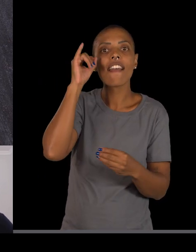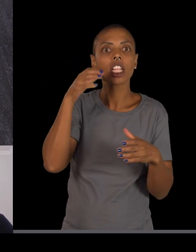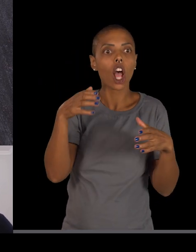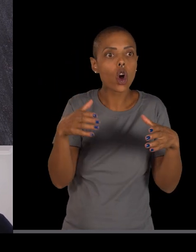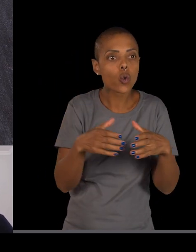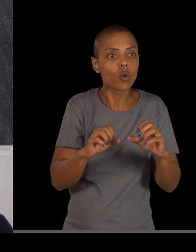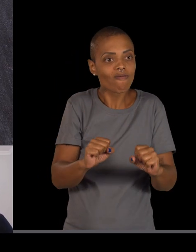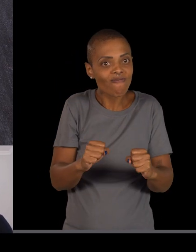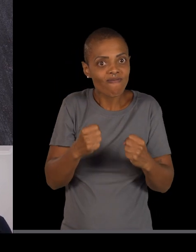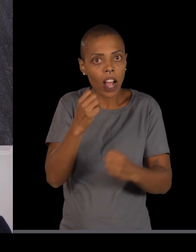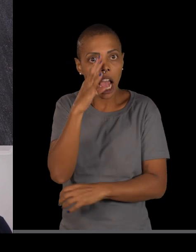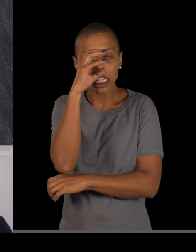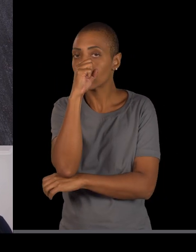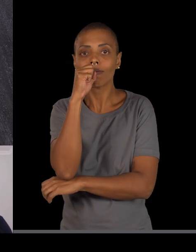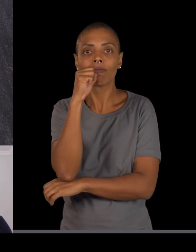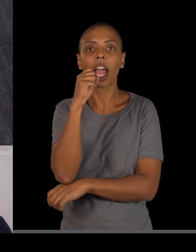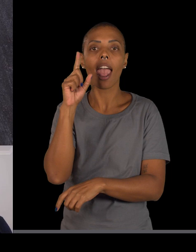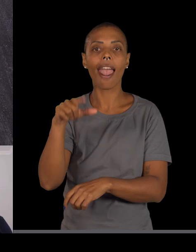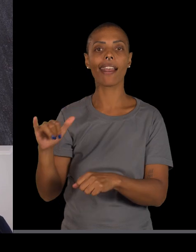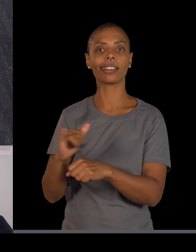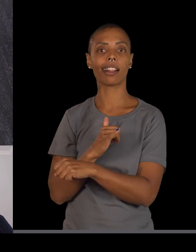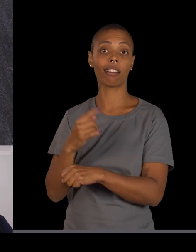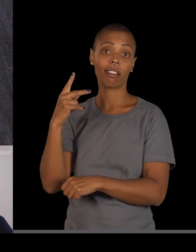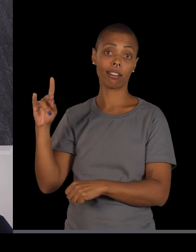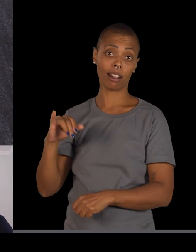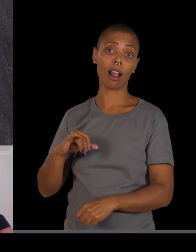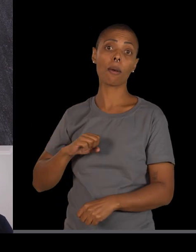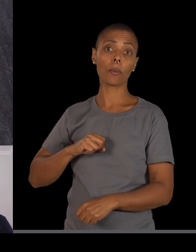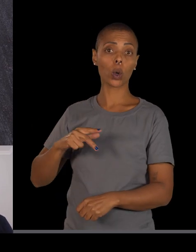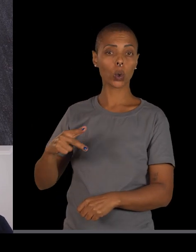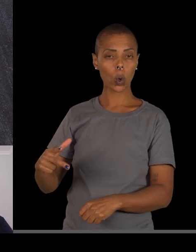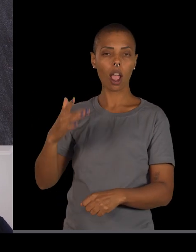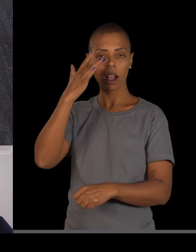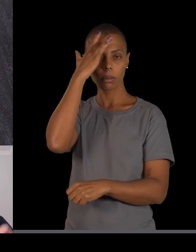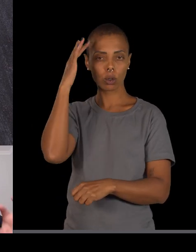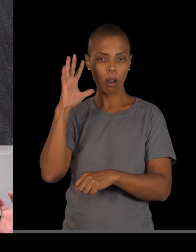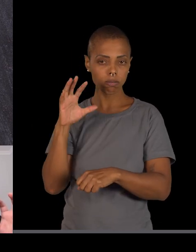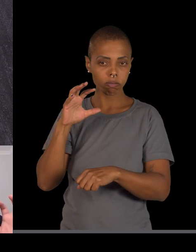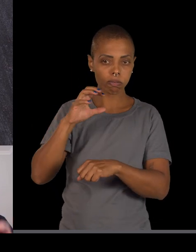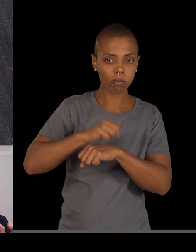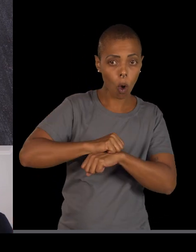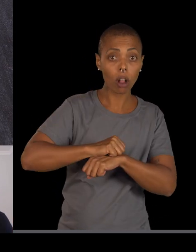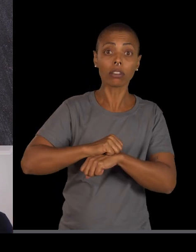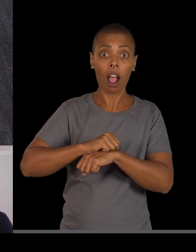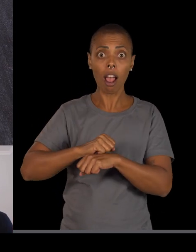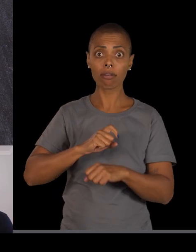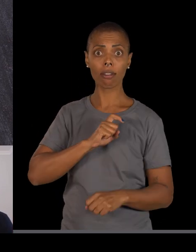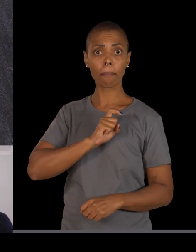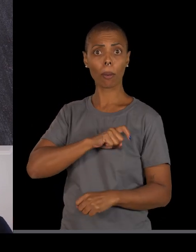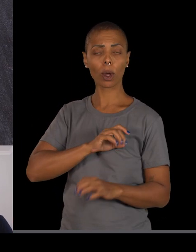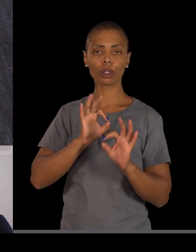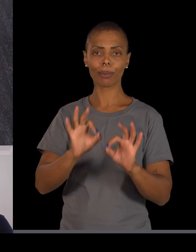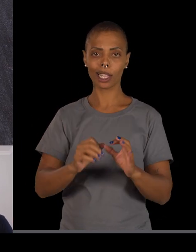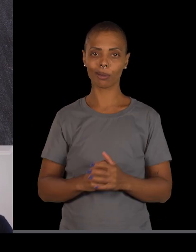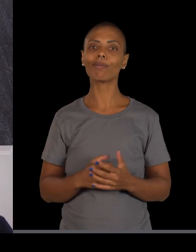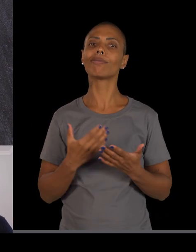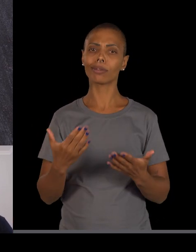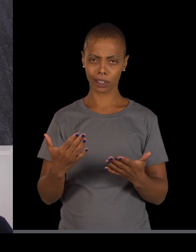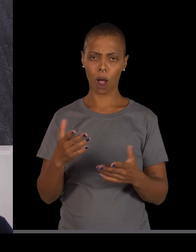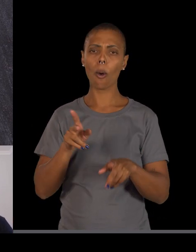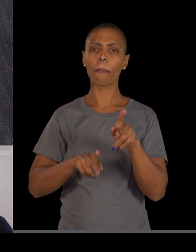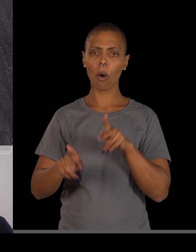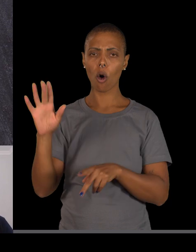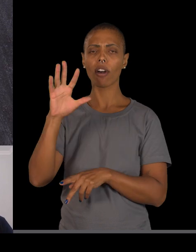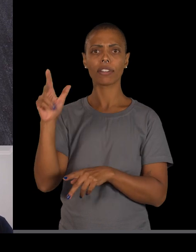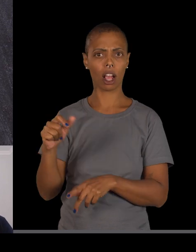desmobilizar esses grupos. Era uma estratégia adotada pelos portugueses, pelos colonizadores, de uma forma proposital. Então havia resistência,